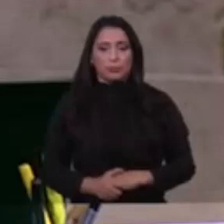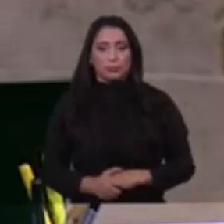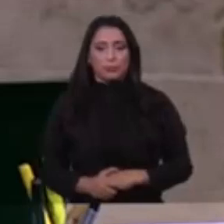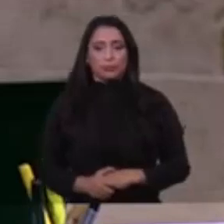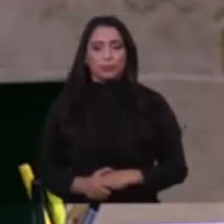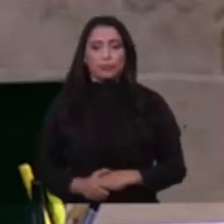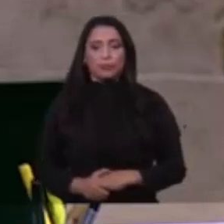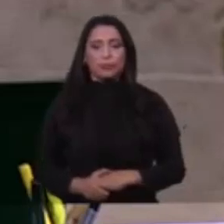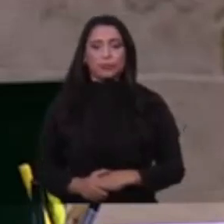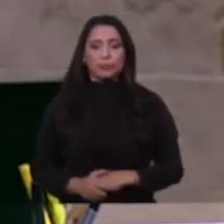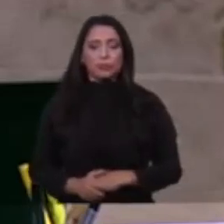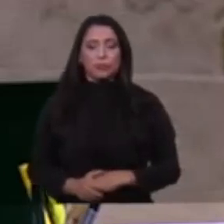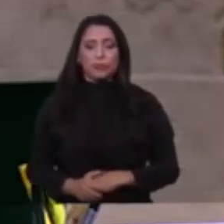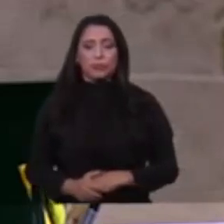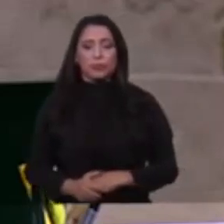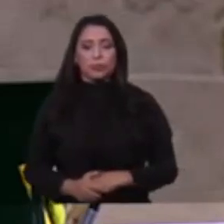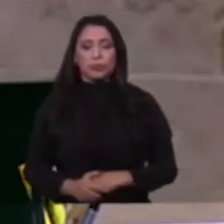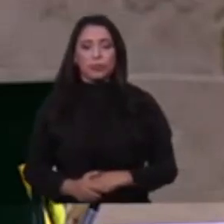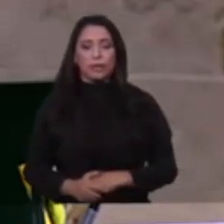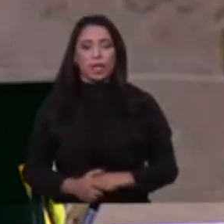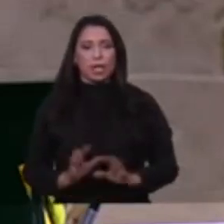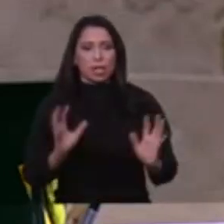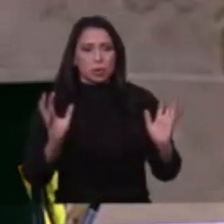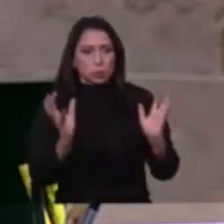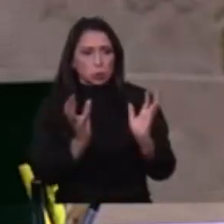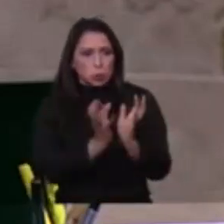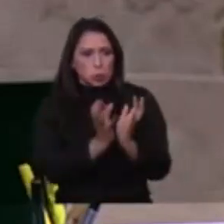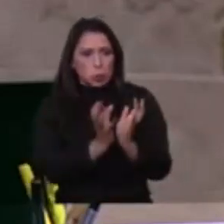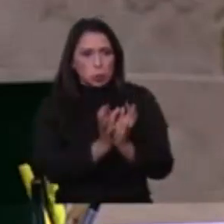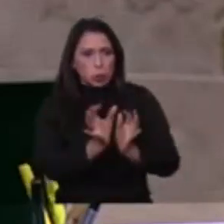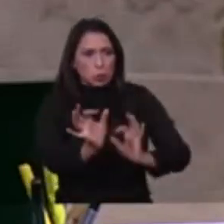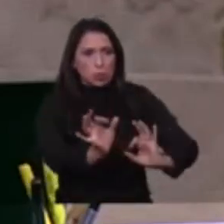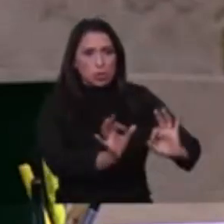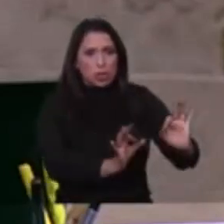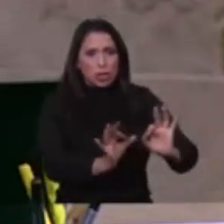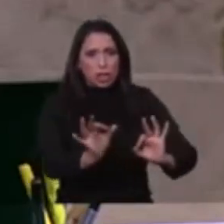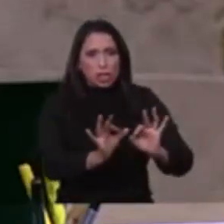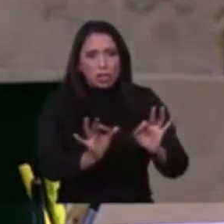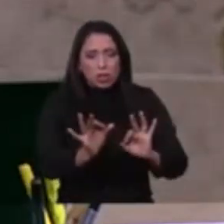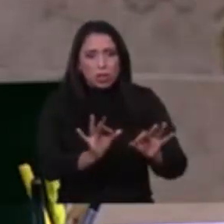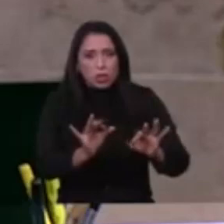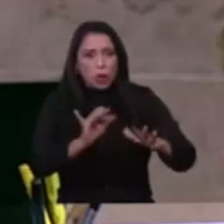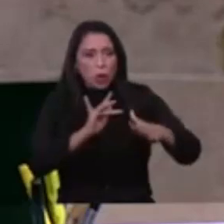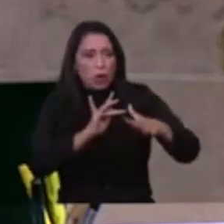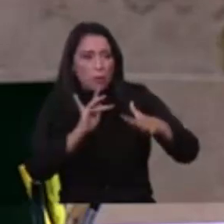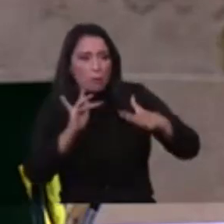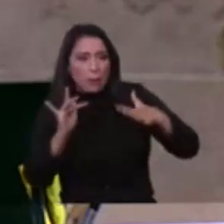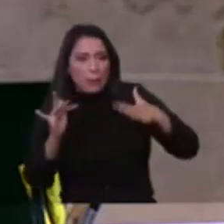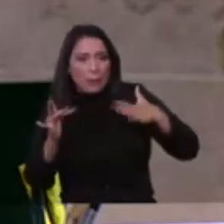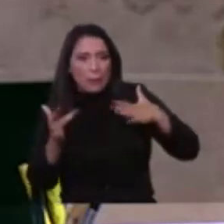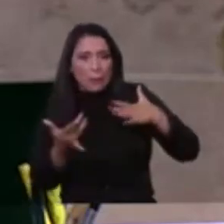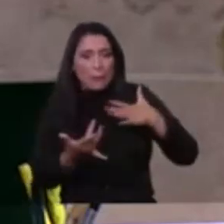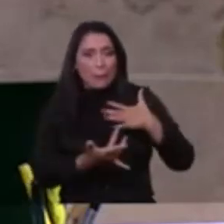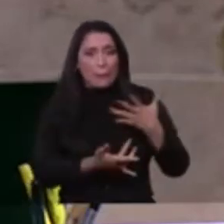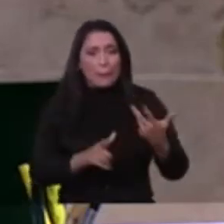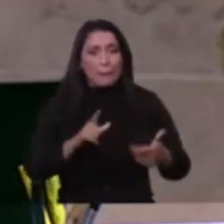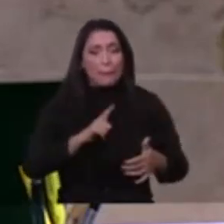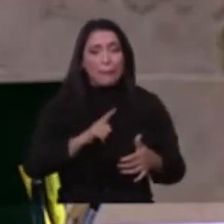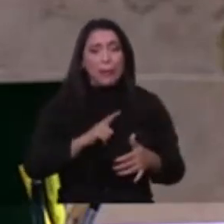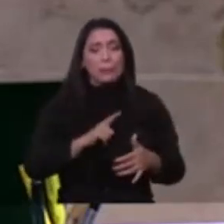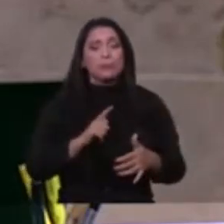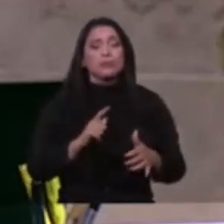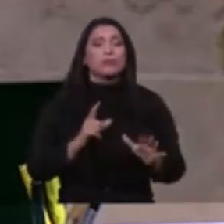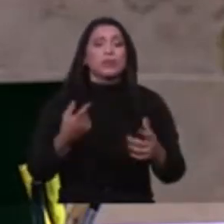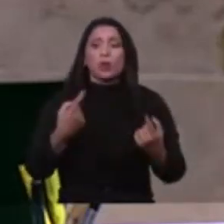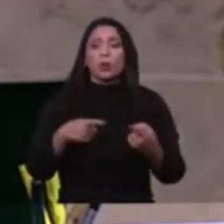Mediante intensa organização perpetrada através das redes sociais, o movimento antidemocrático